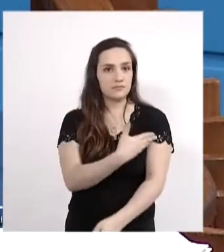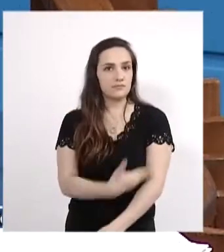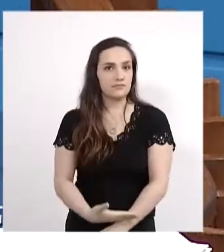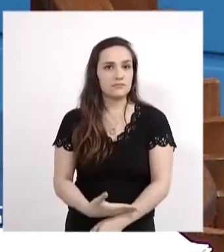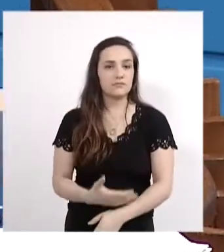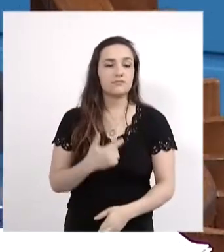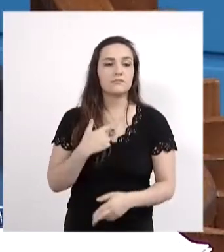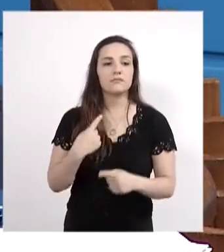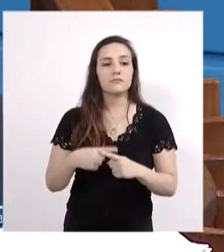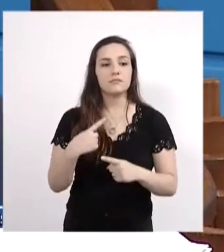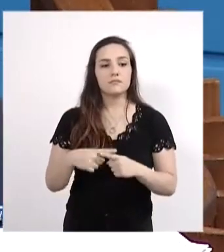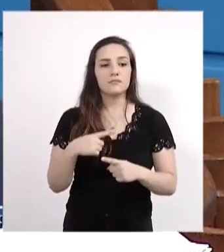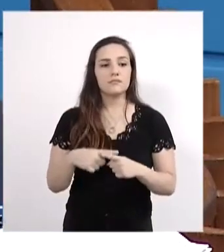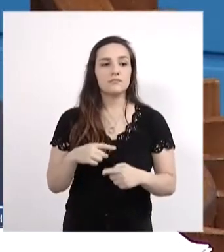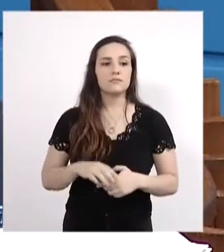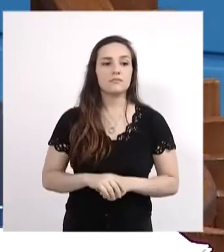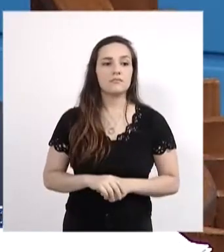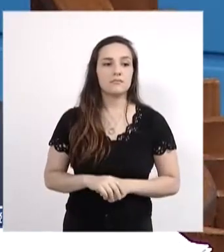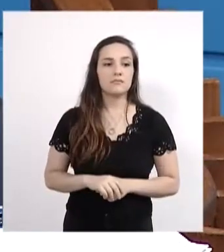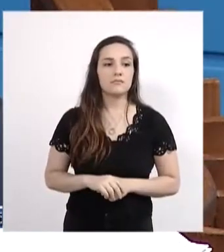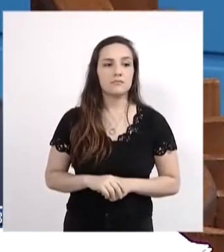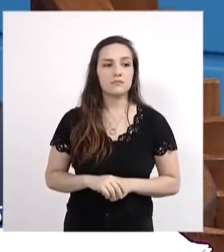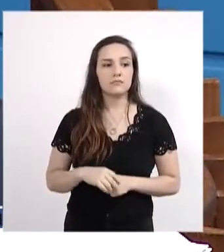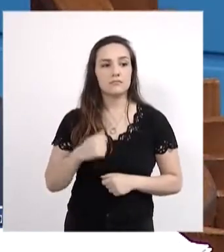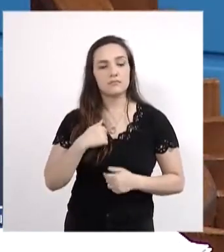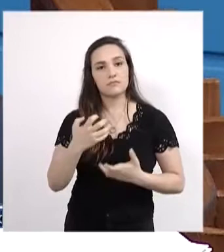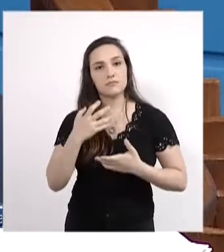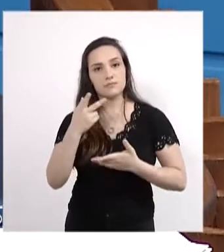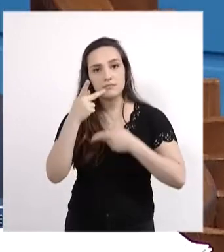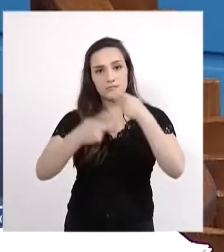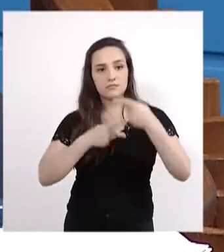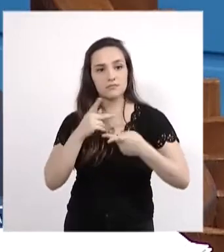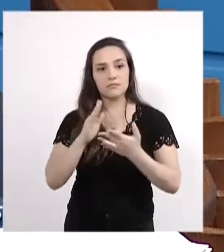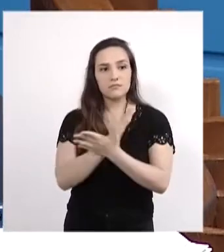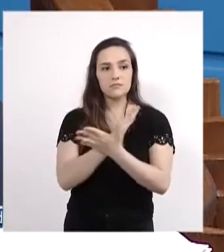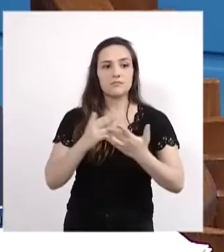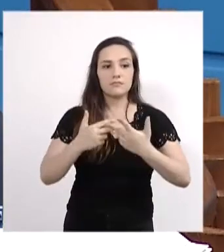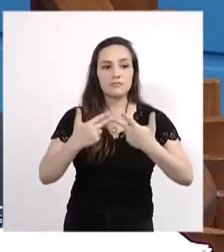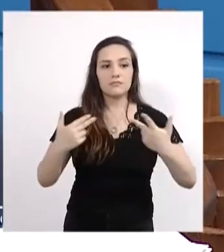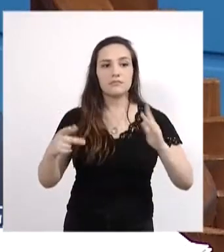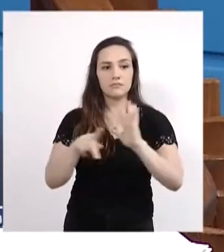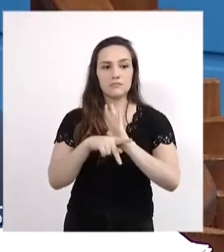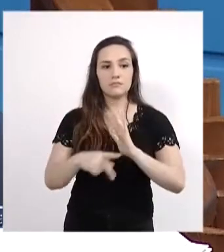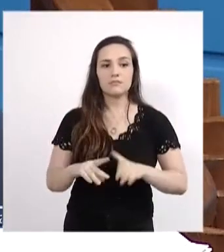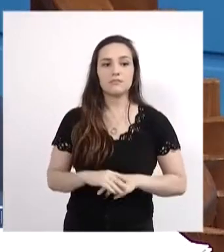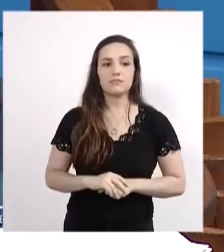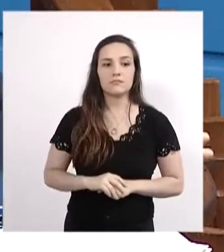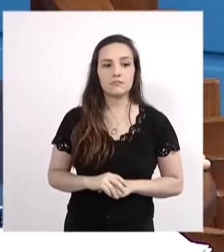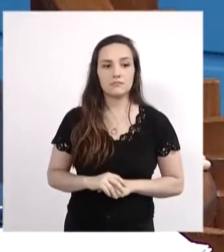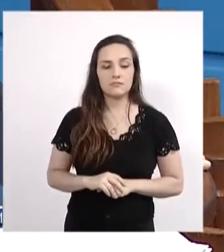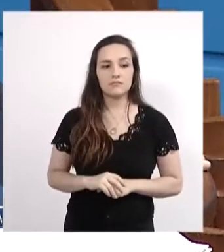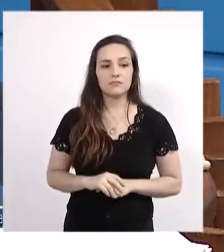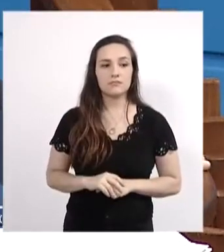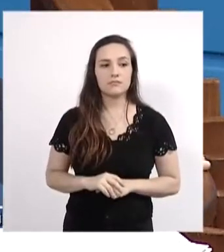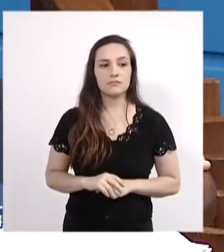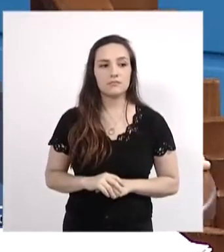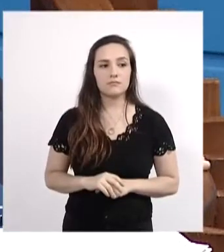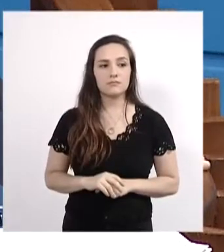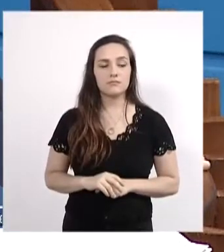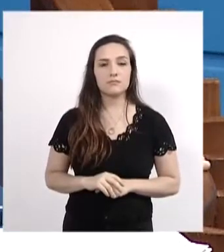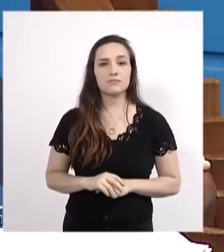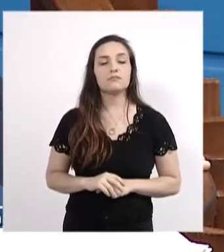para fazer aqui alguns comentários sobre medidas que estão